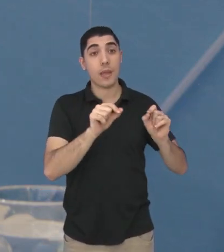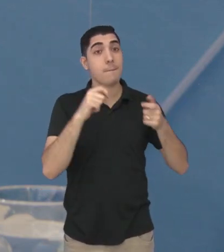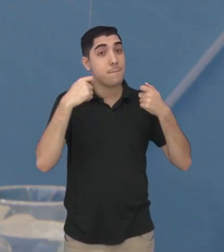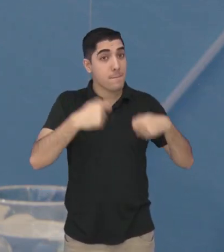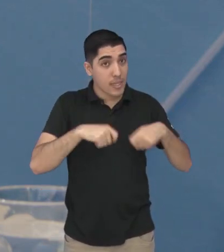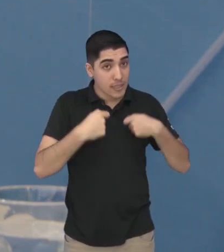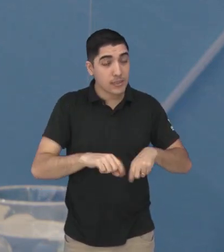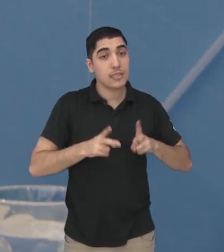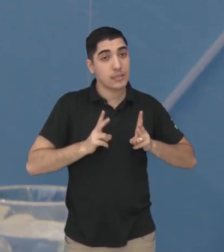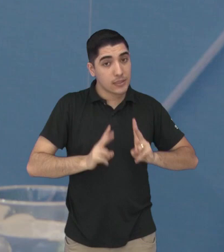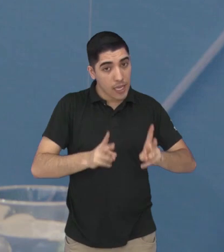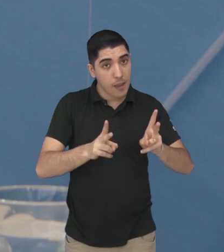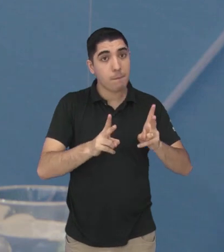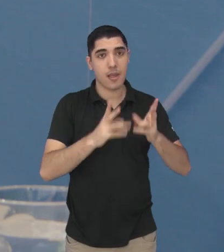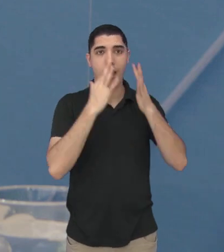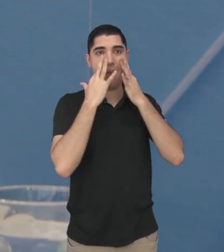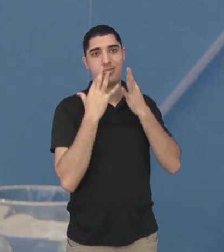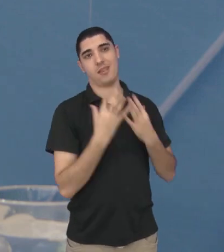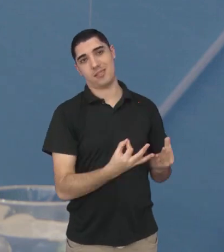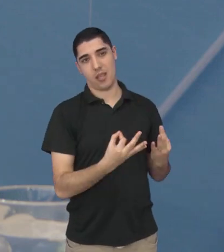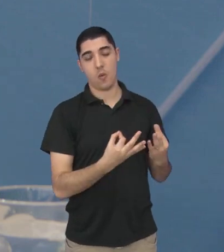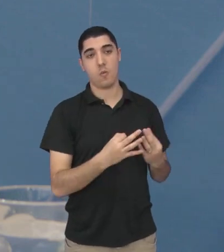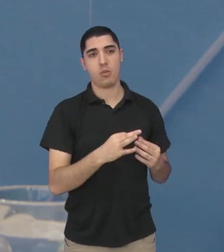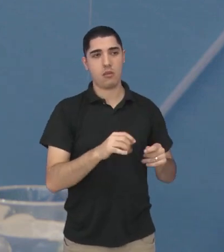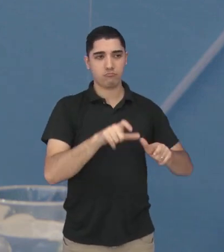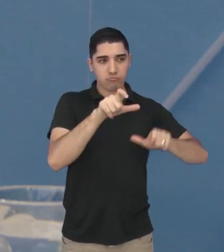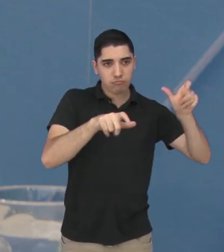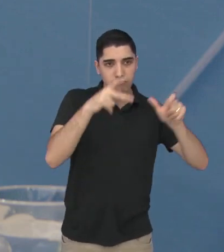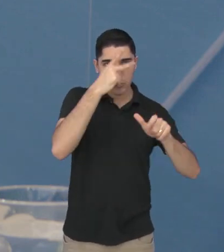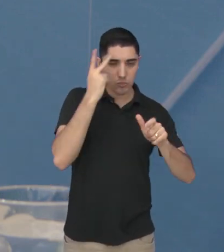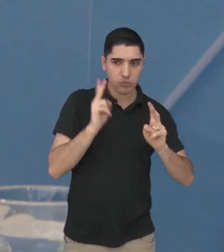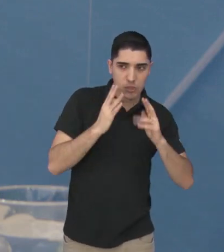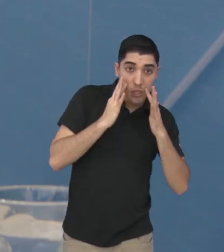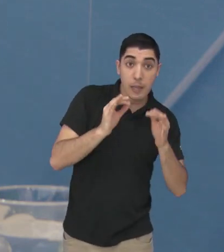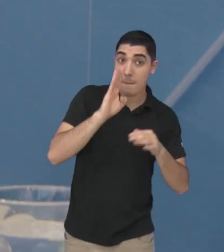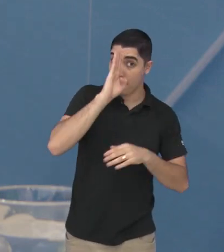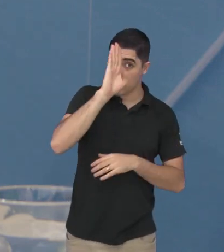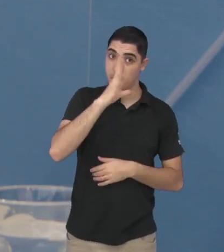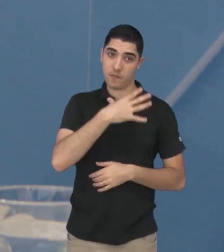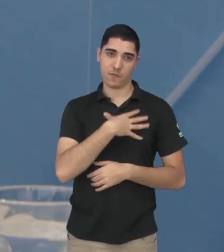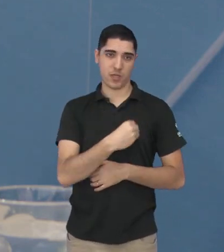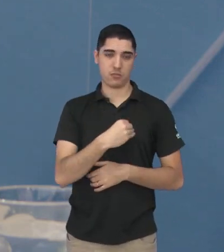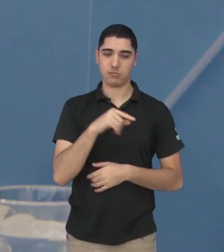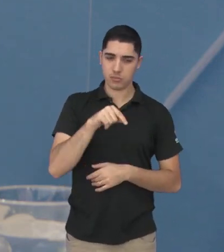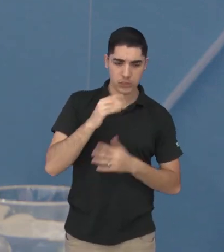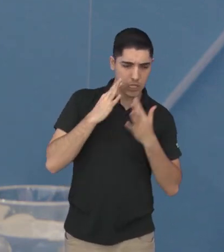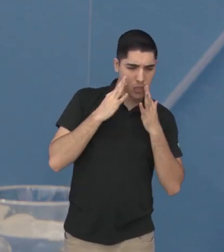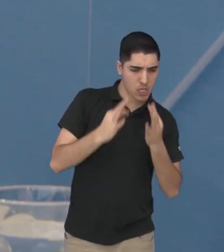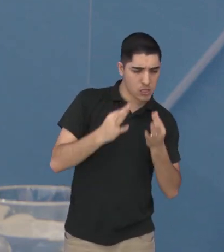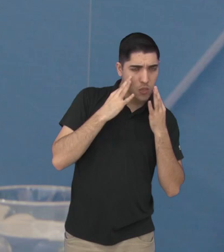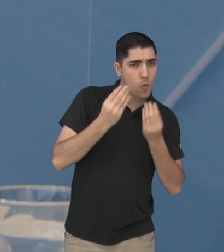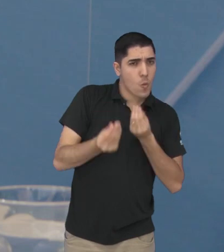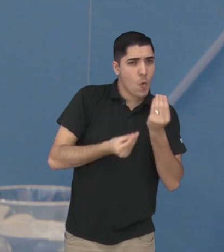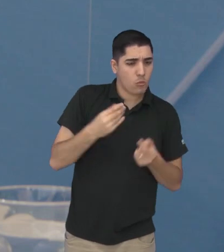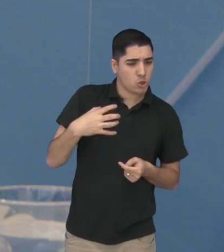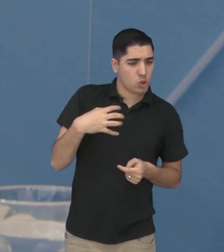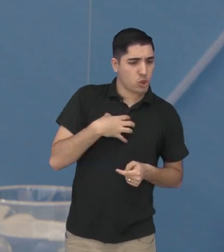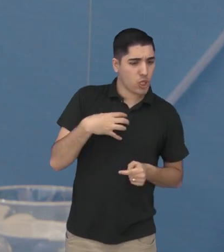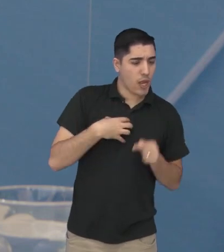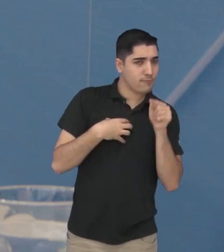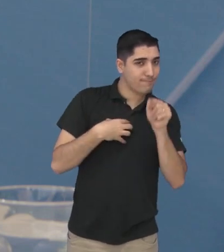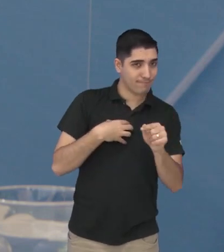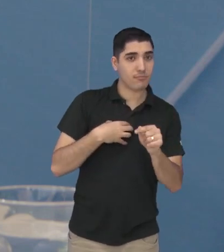gente precisa ficar sempre muito atento àquele que está do nosso lado, principalmente se for os nossos filhos, de como eles estão